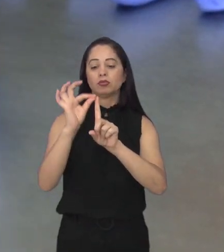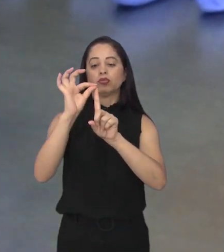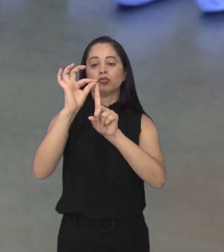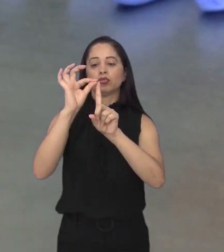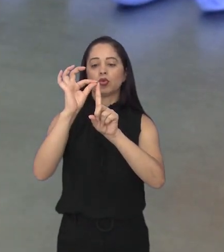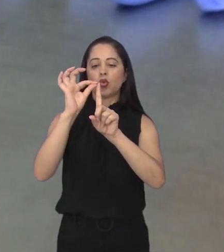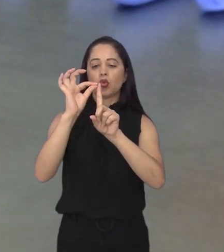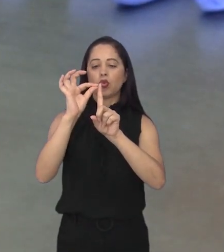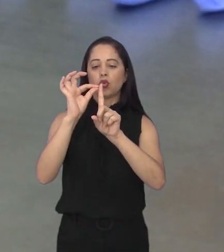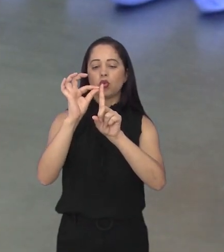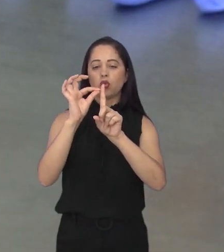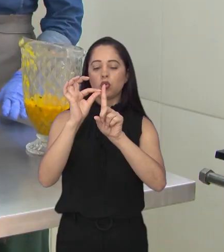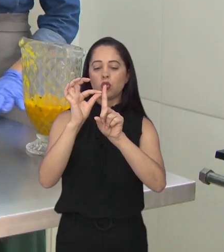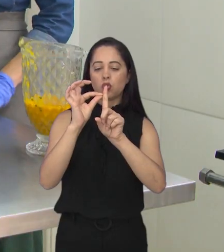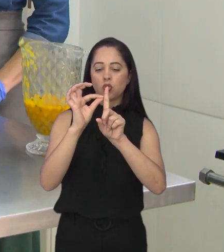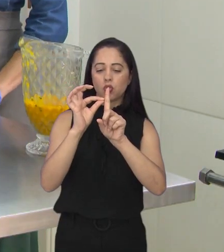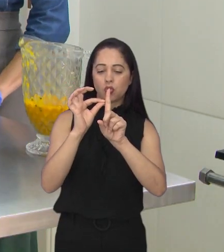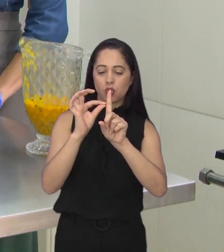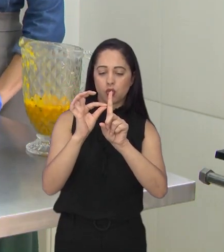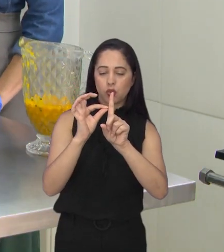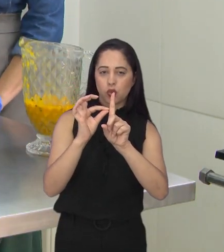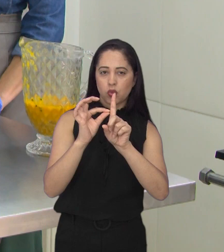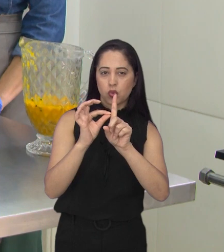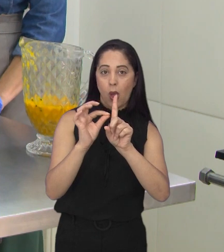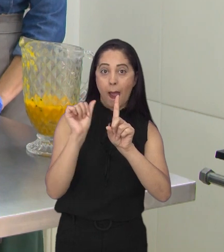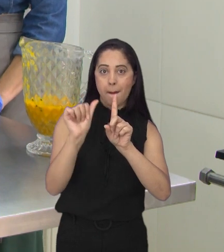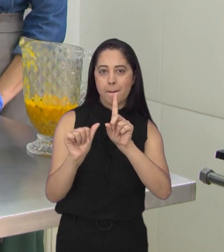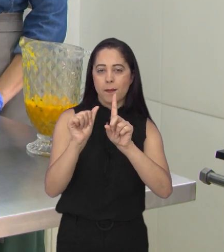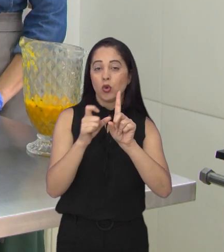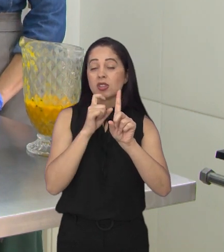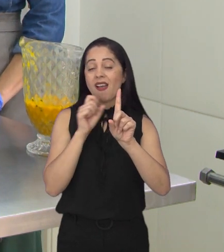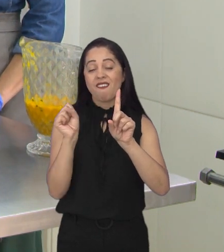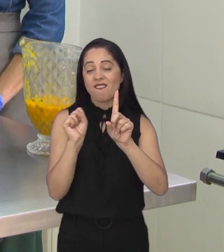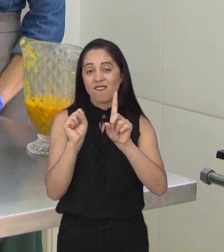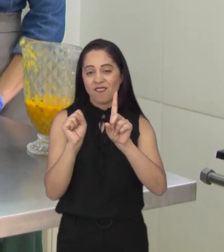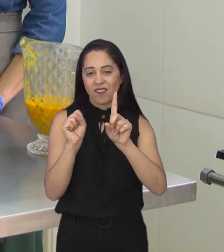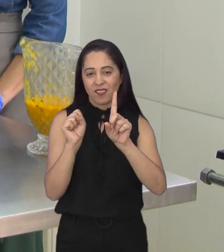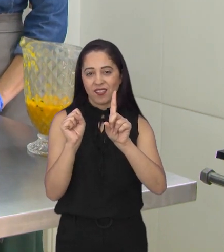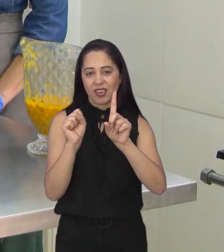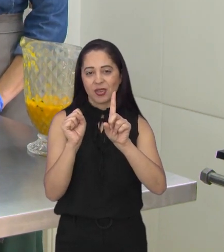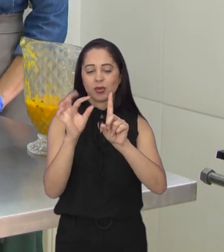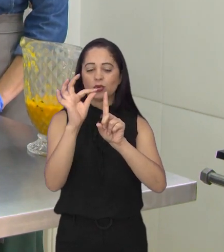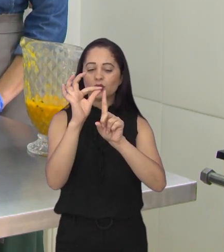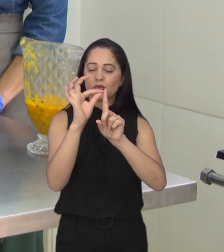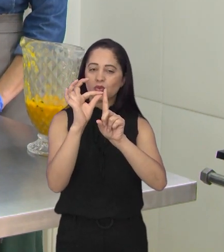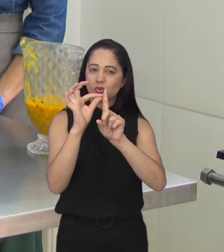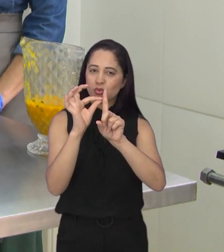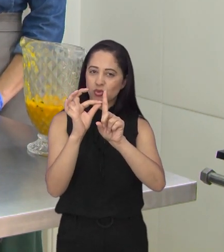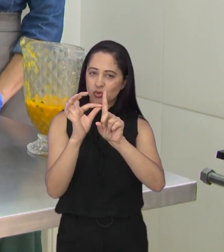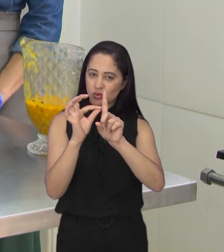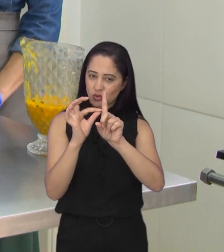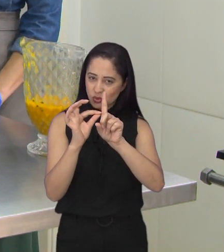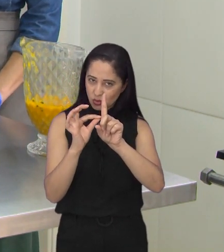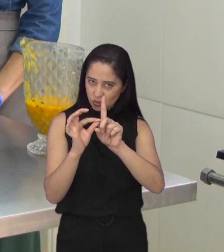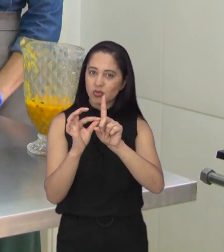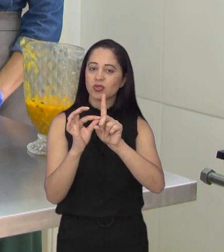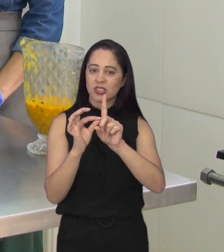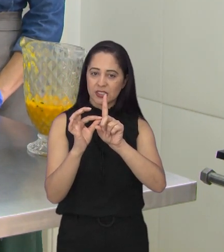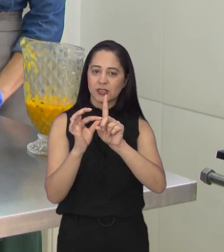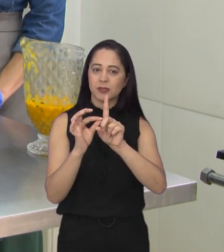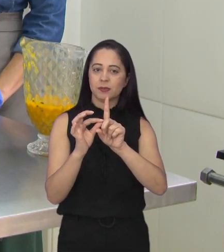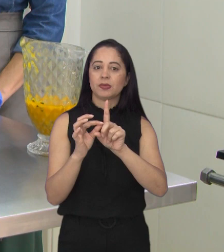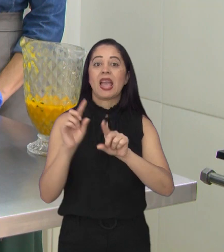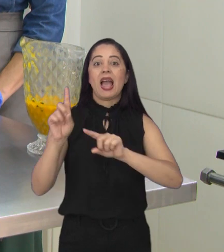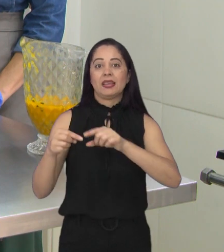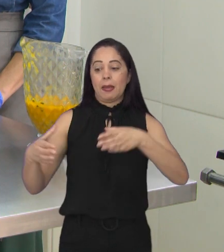passar por uma troca de temperatura. Então durante 5 minutos ela fica assim, depois ela vai para uma água em temperatura ambiente, para ela ir trocando a temperatura do quente